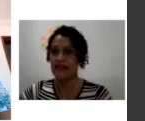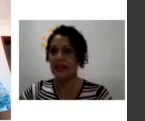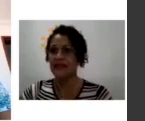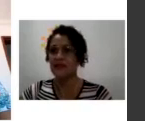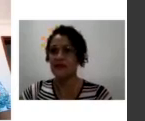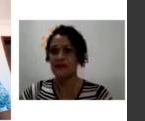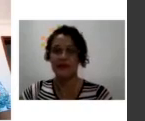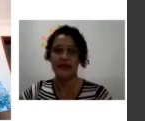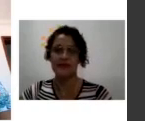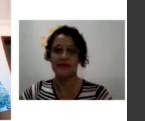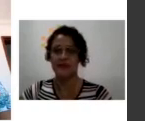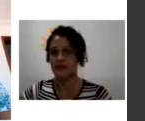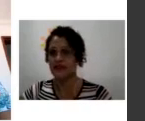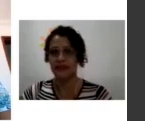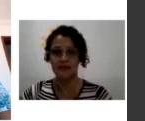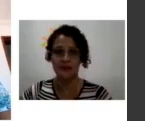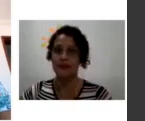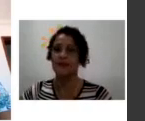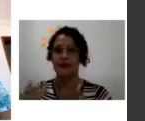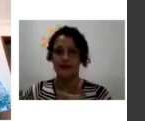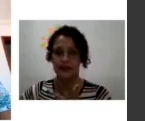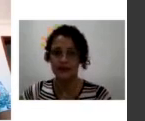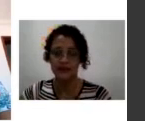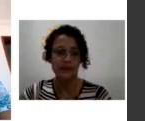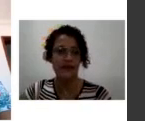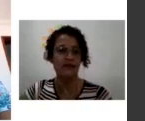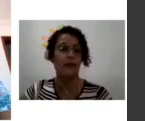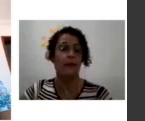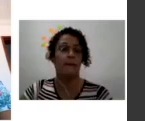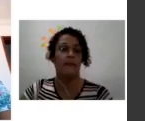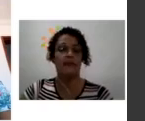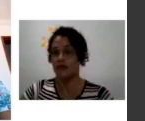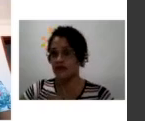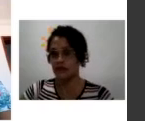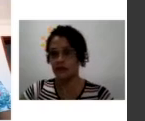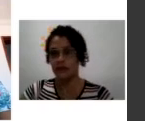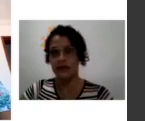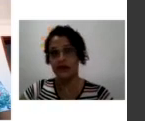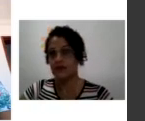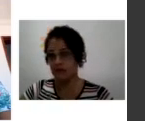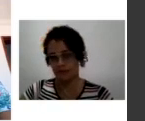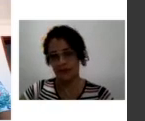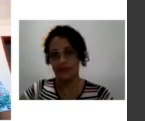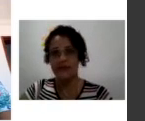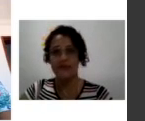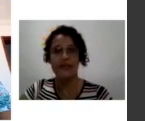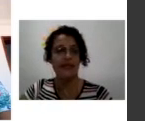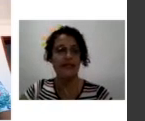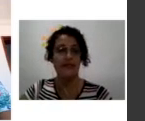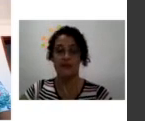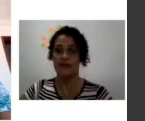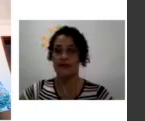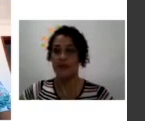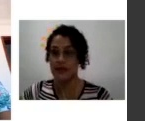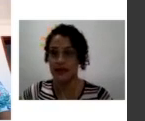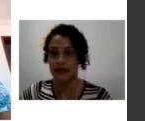eu cheguei, né, o professor Leonardo já me sinalizou que o programa já estava em andamento, eu já conheci um pouco do programa, só faltava a experiência, e